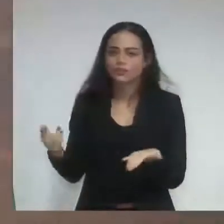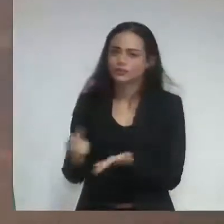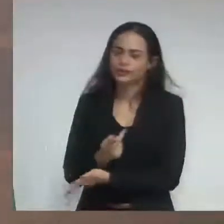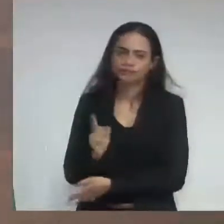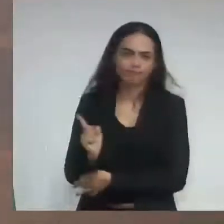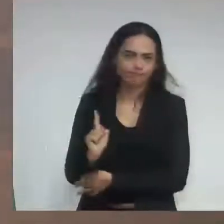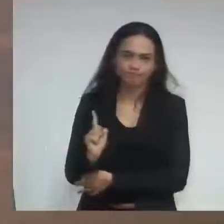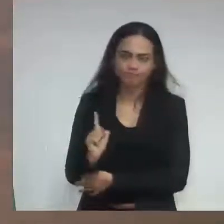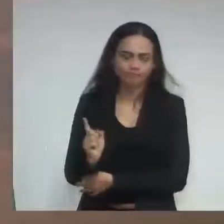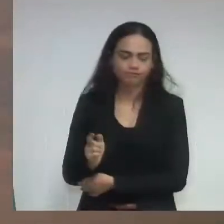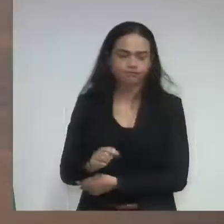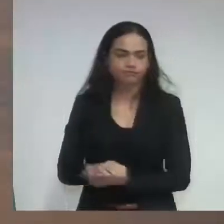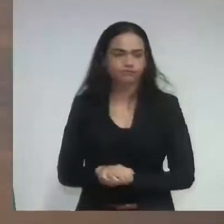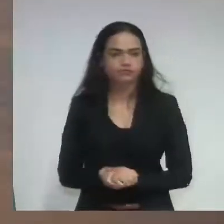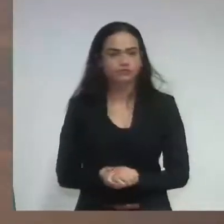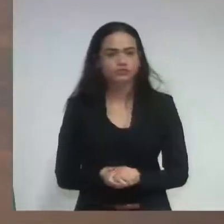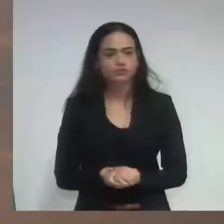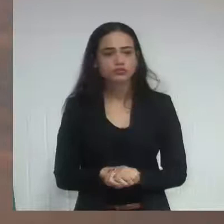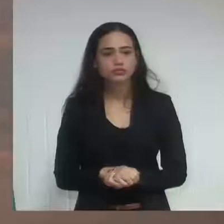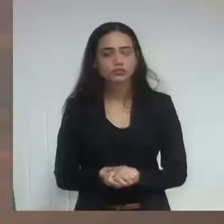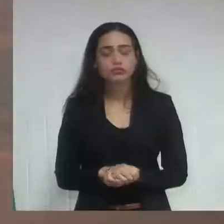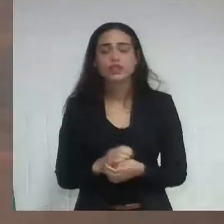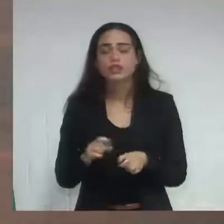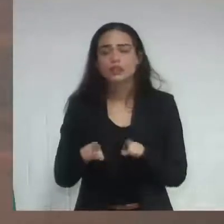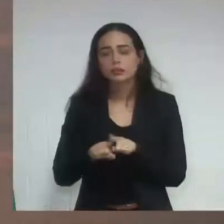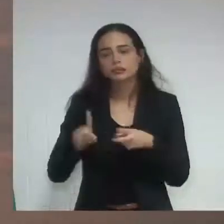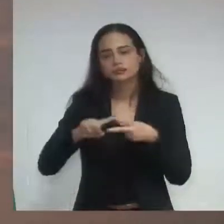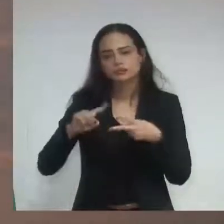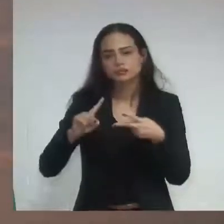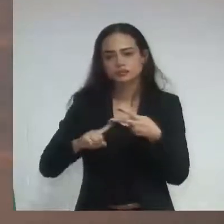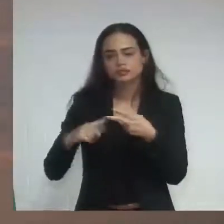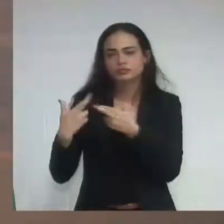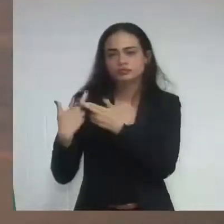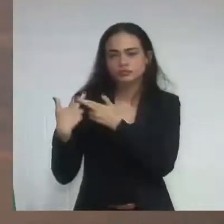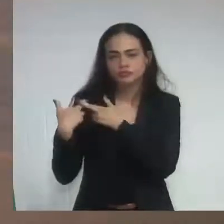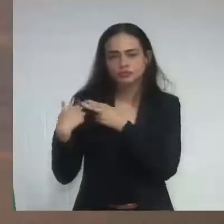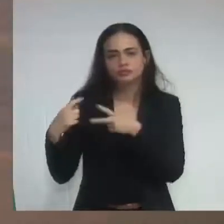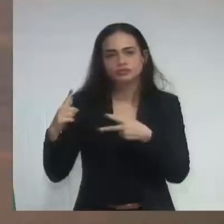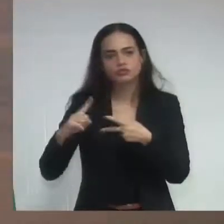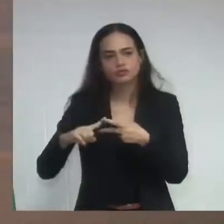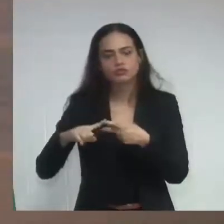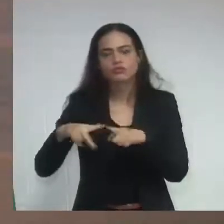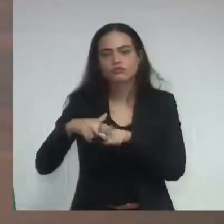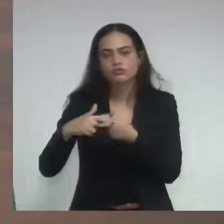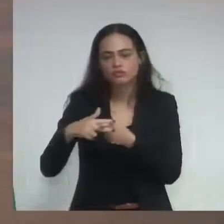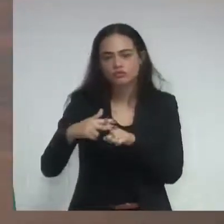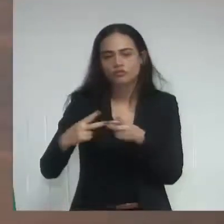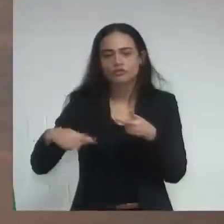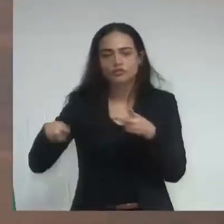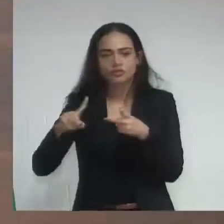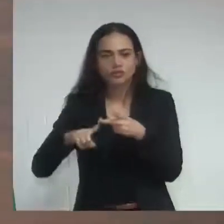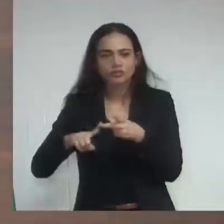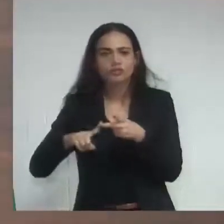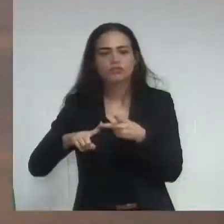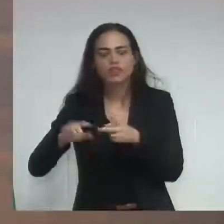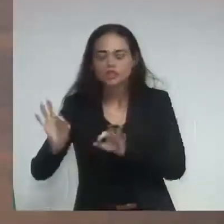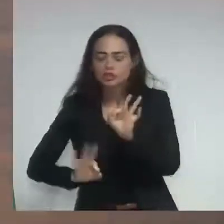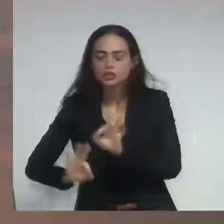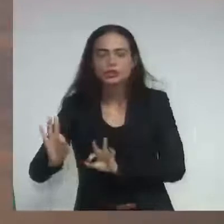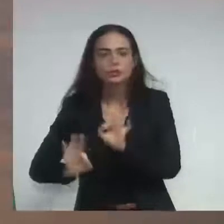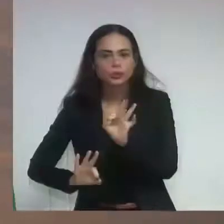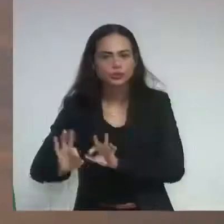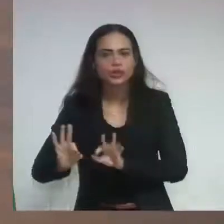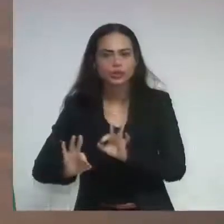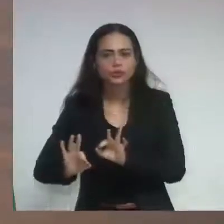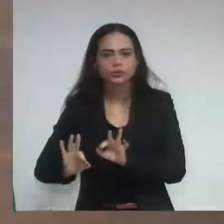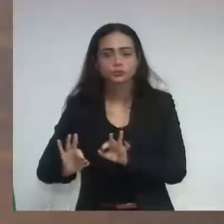O mesmo vale para os dois cargos de manutenção de obras e do departamento de projetos, que nós